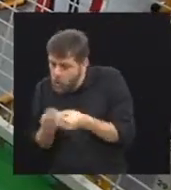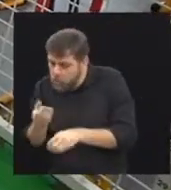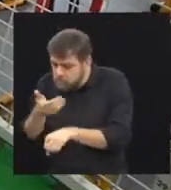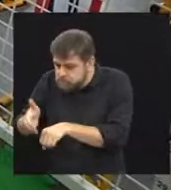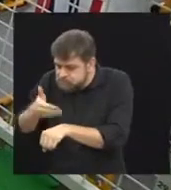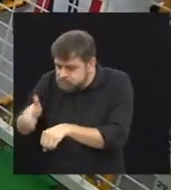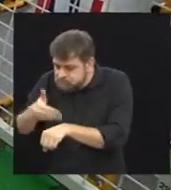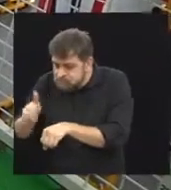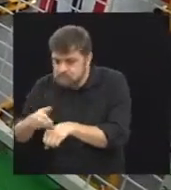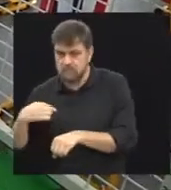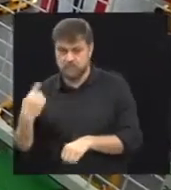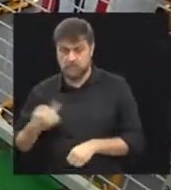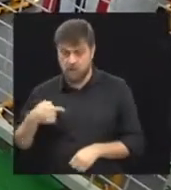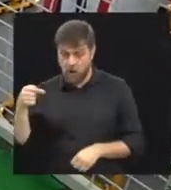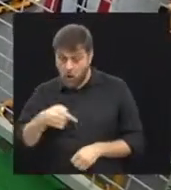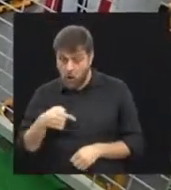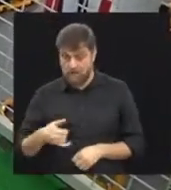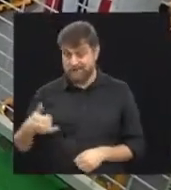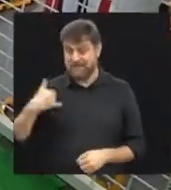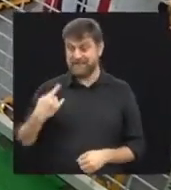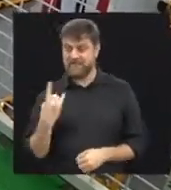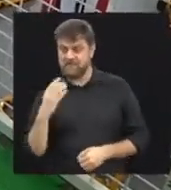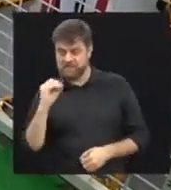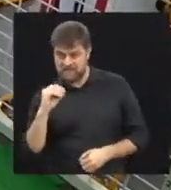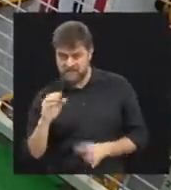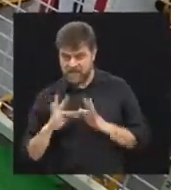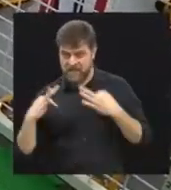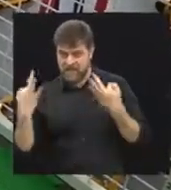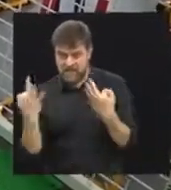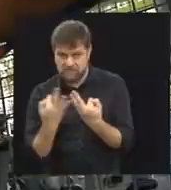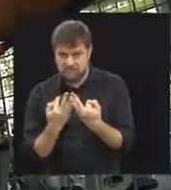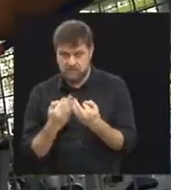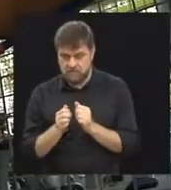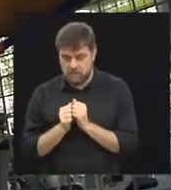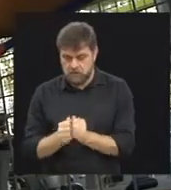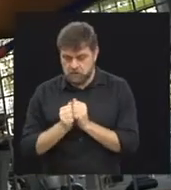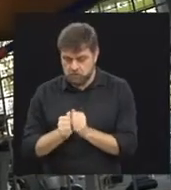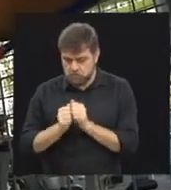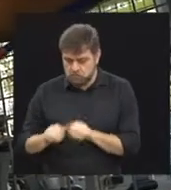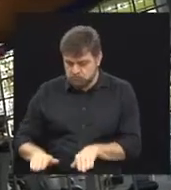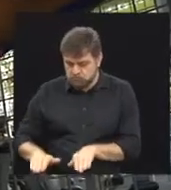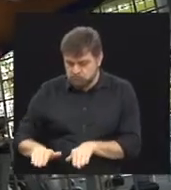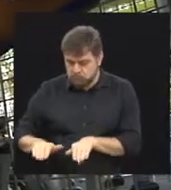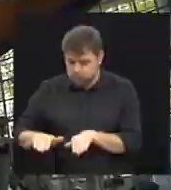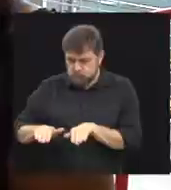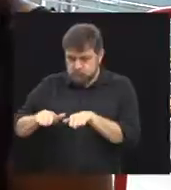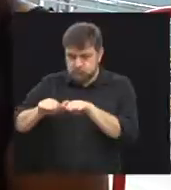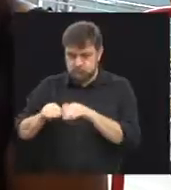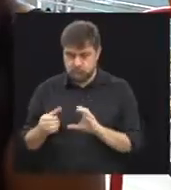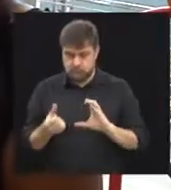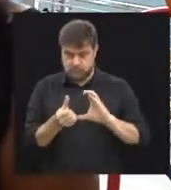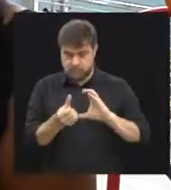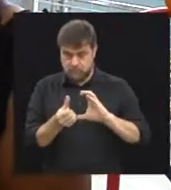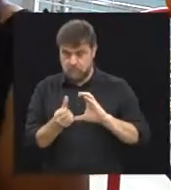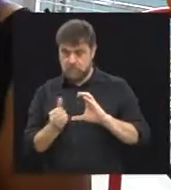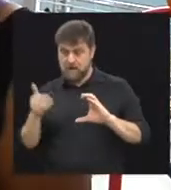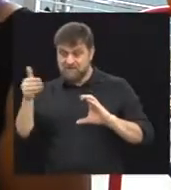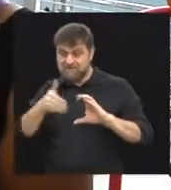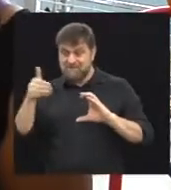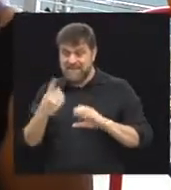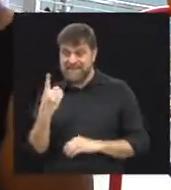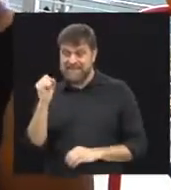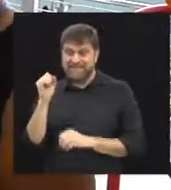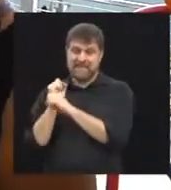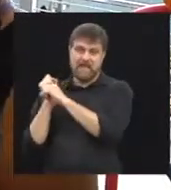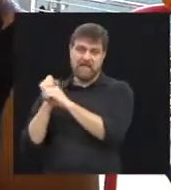tem 10 anos e a família o acompanha desde o nascimento a atendimentos na entidade. Vai fazer 10 anos que eu estou na